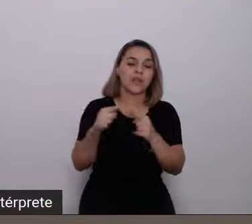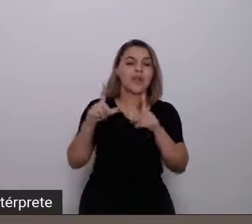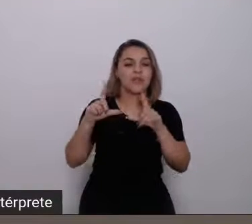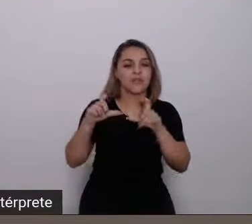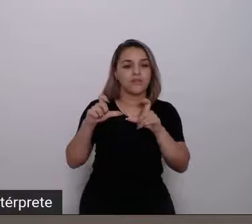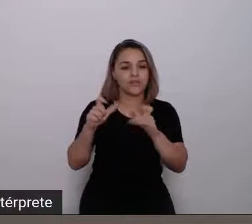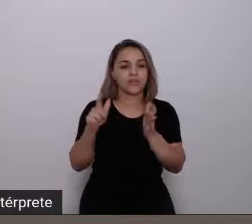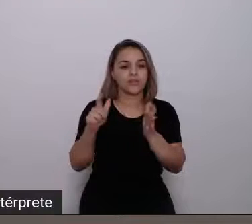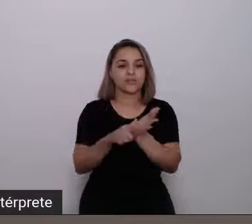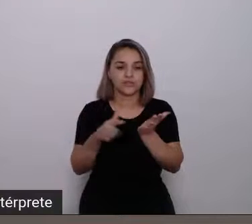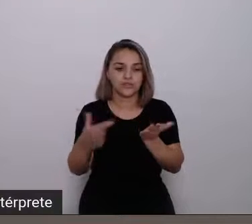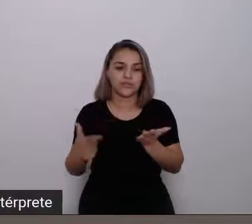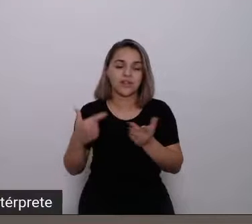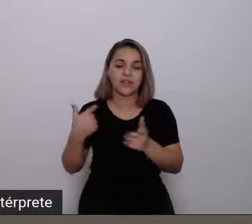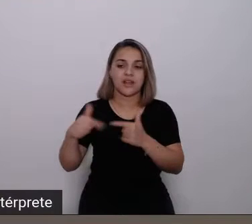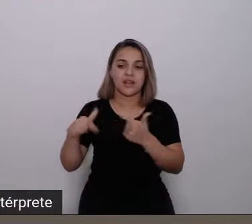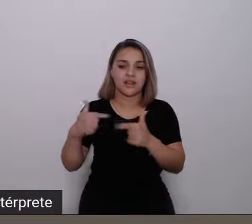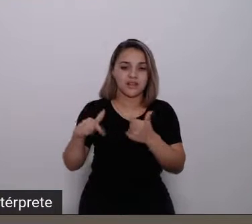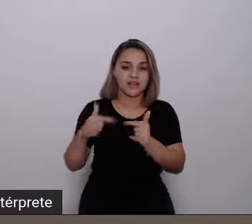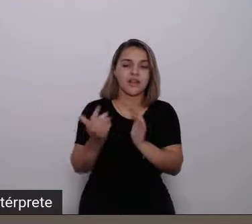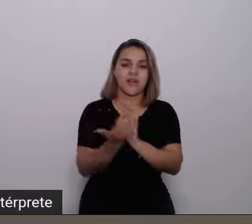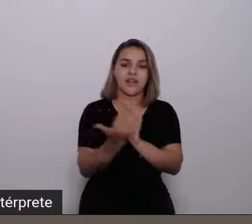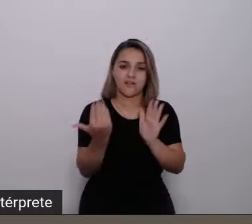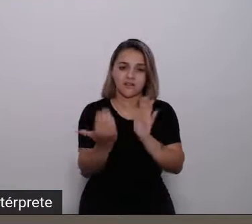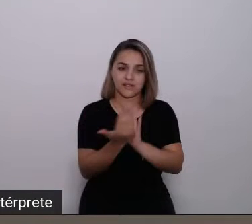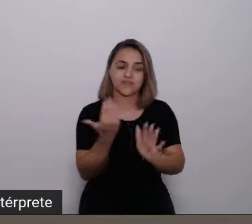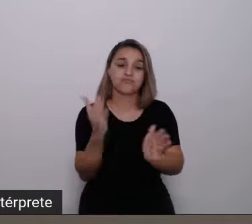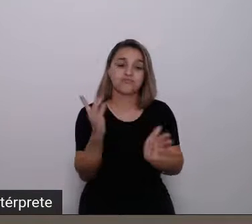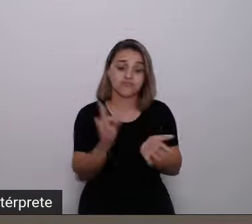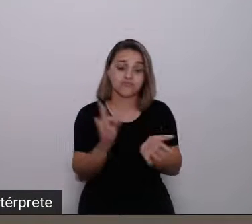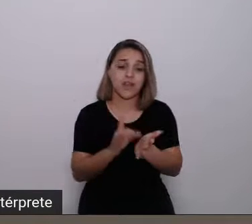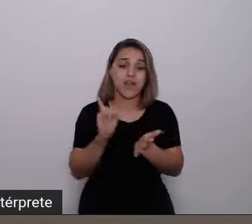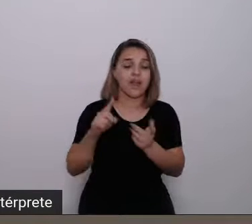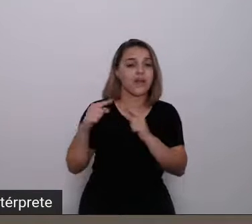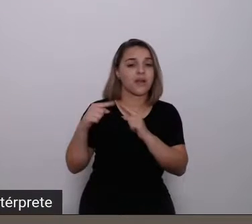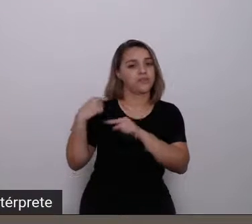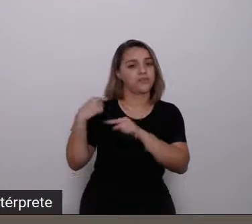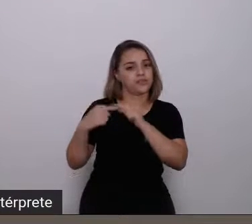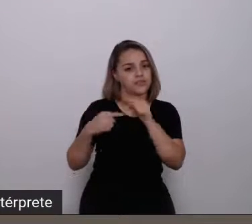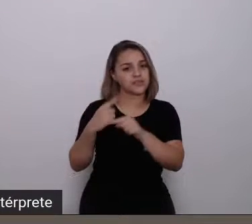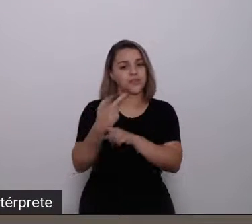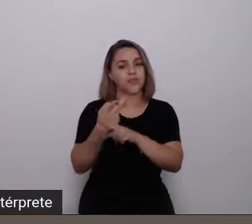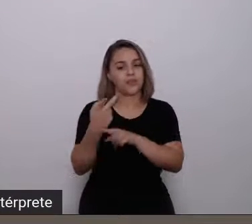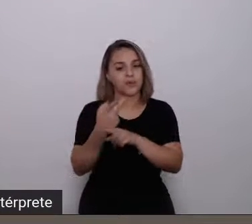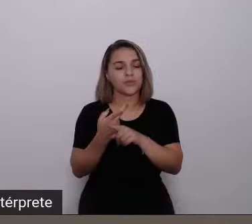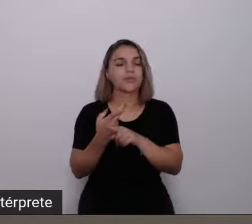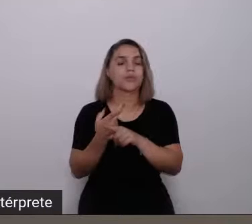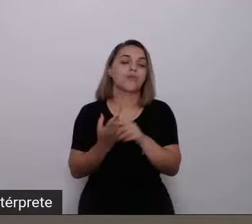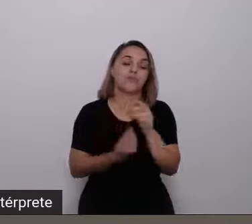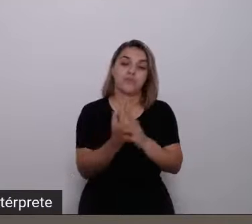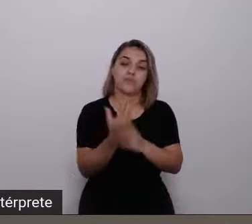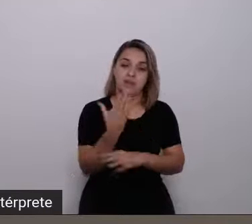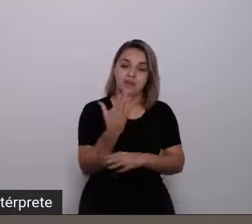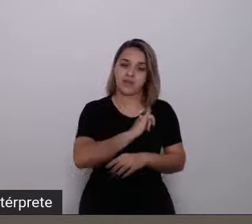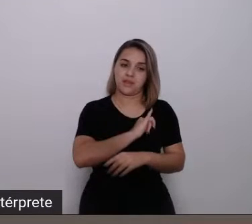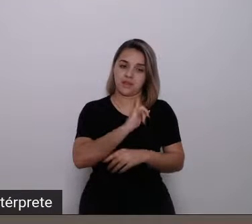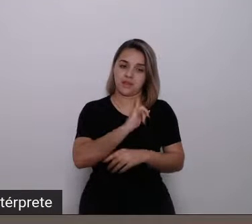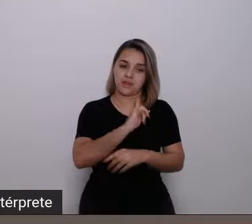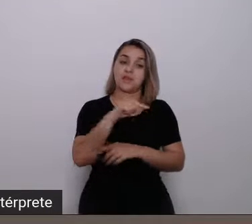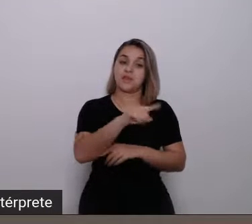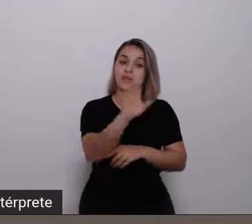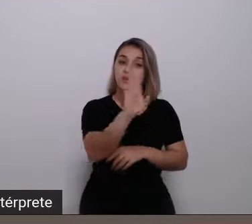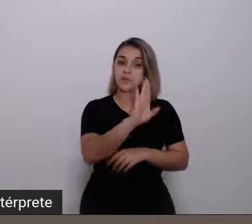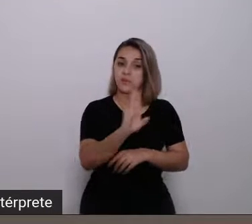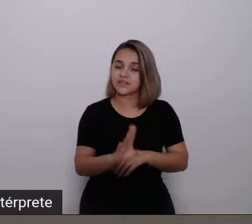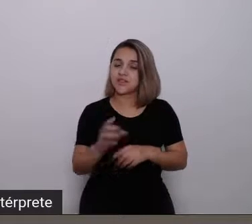trabalhou na revista Realidade e tal, foi uma geração que também procurou formular uma identidade brasileira, né, nova, diferente, e que, de uma certa